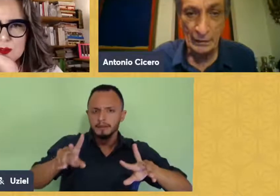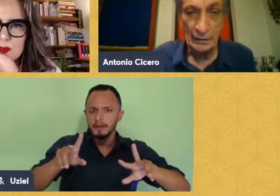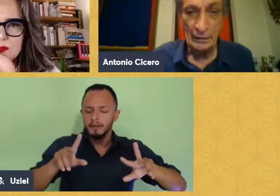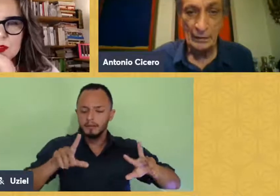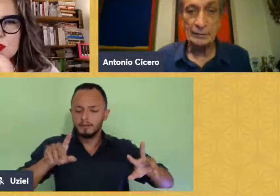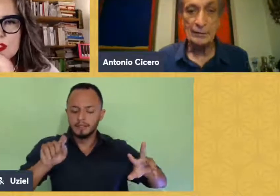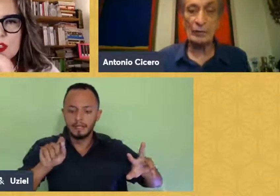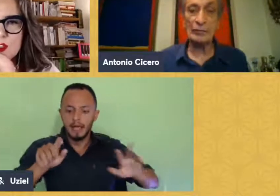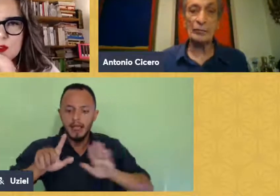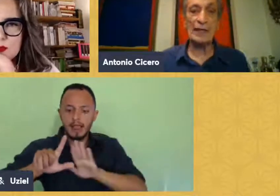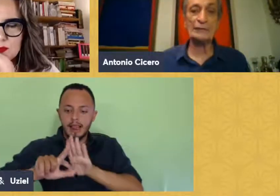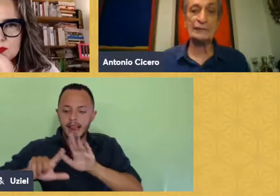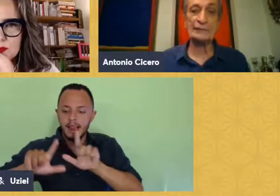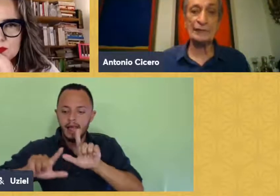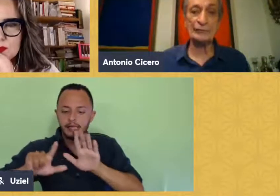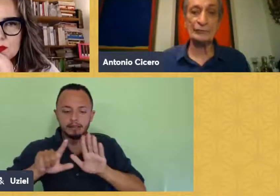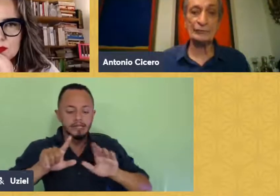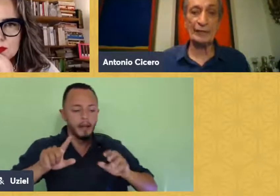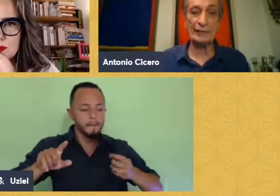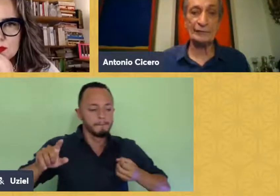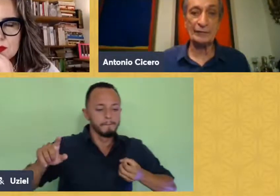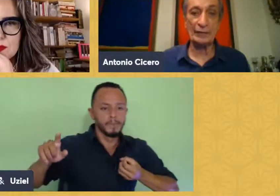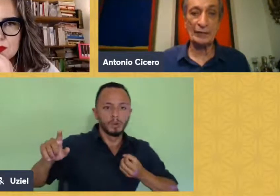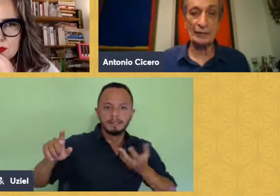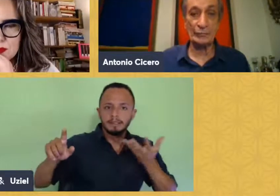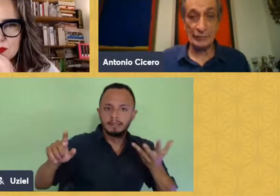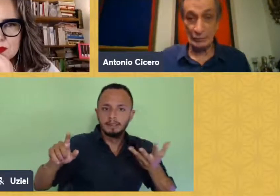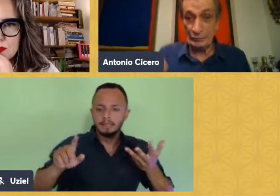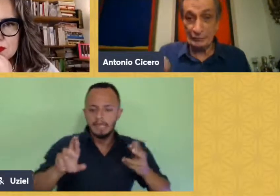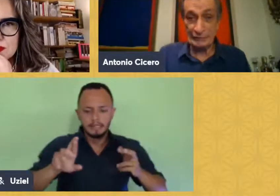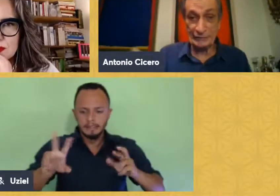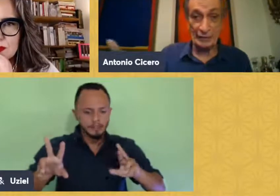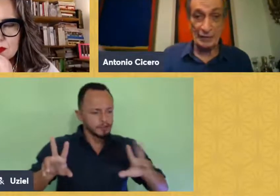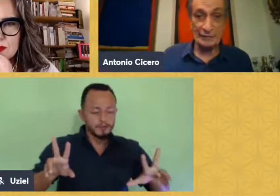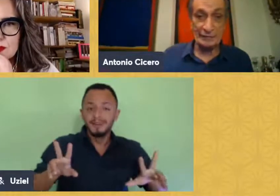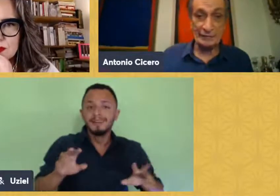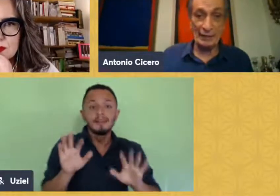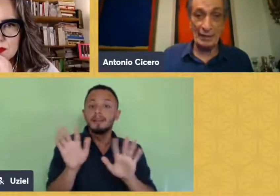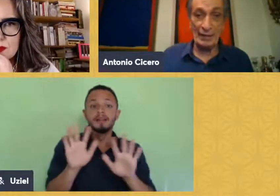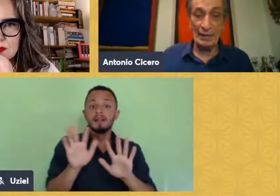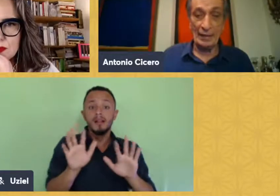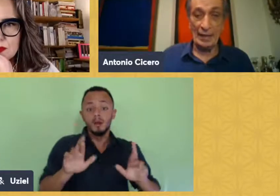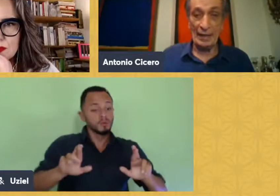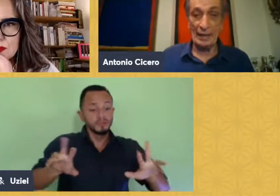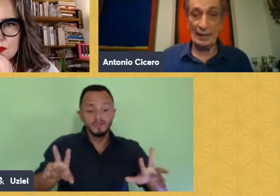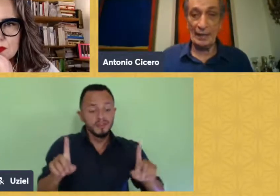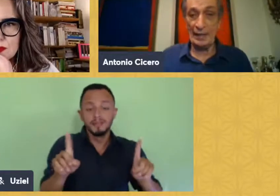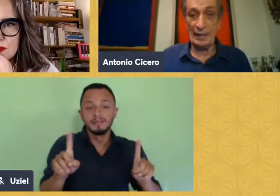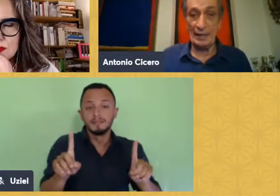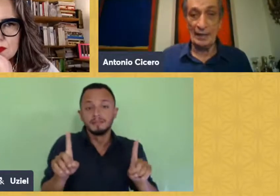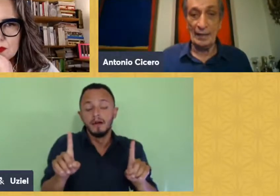que são duas Não, eu linguagens. não acho que sejam diferentes, não. É o que eu disse. Se